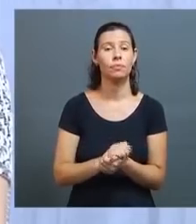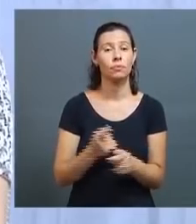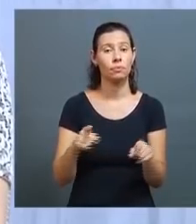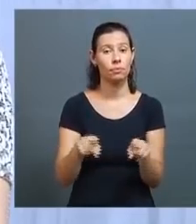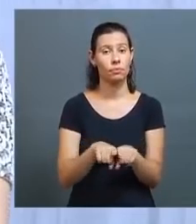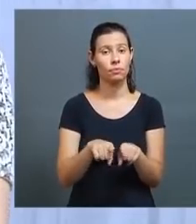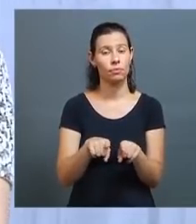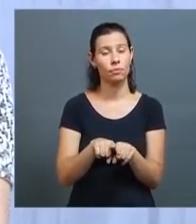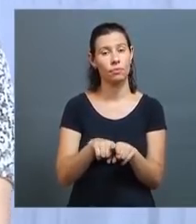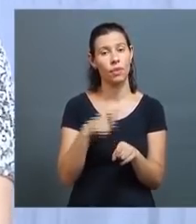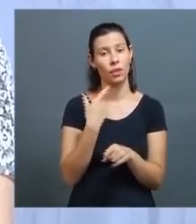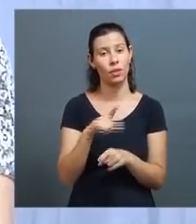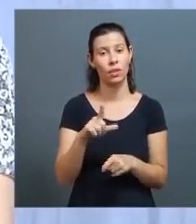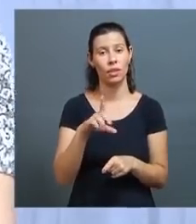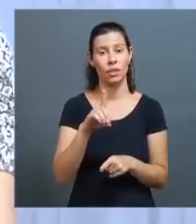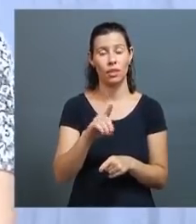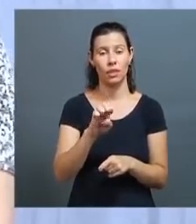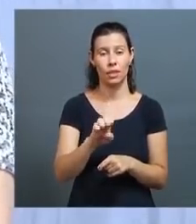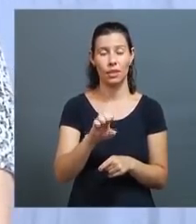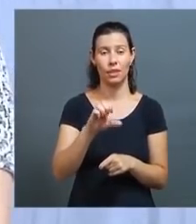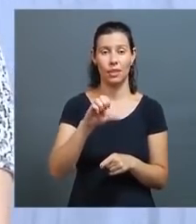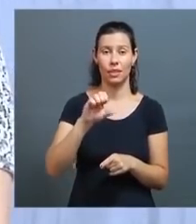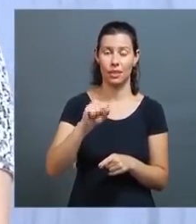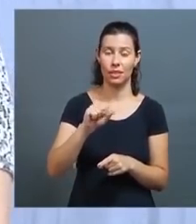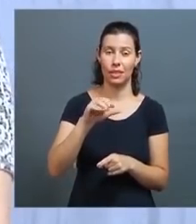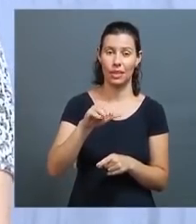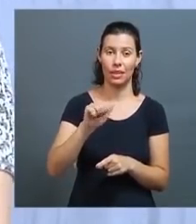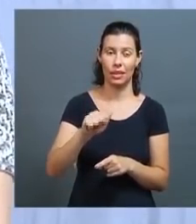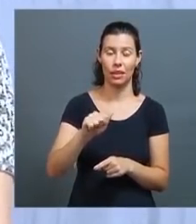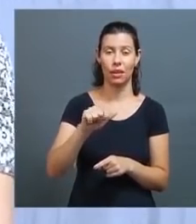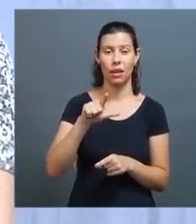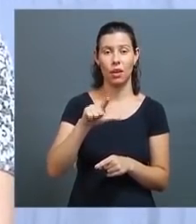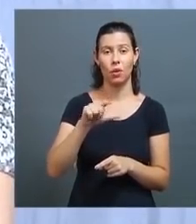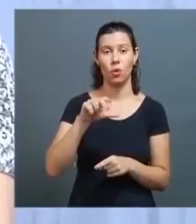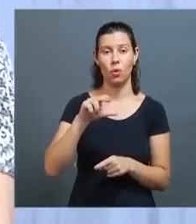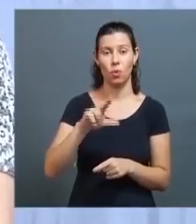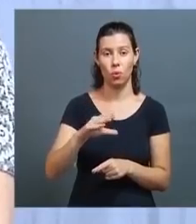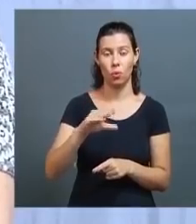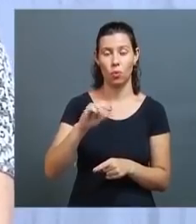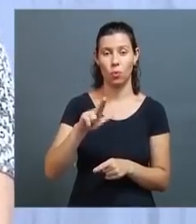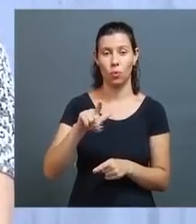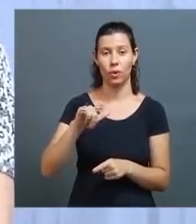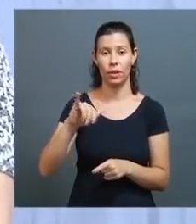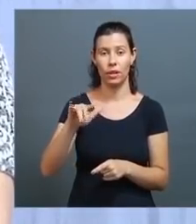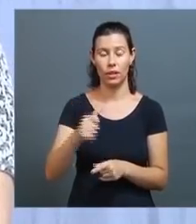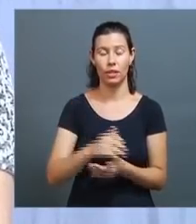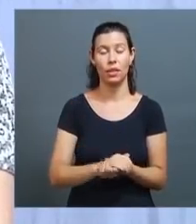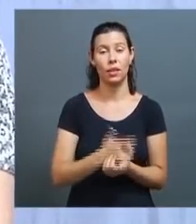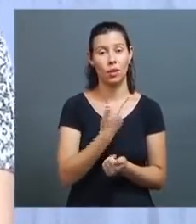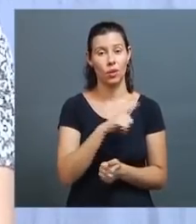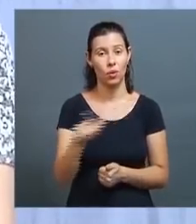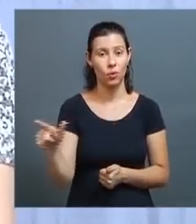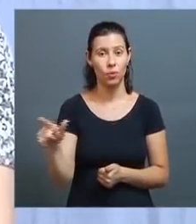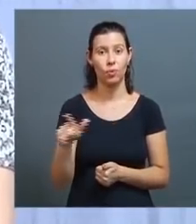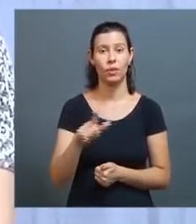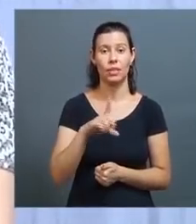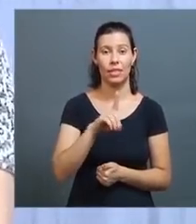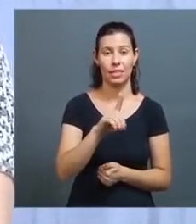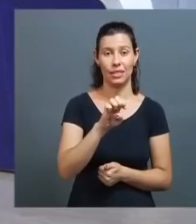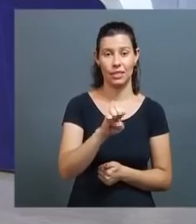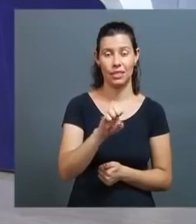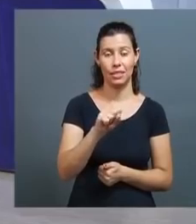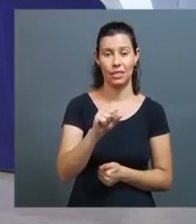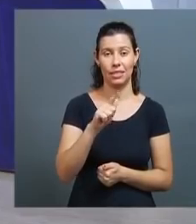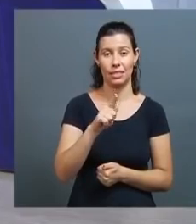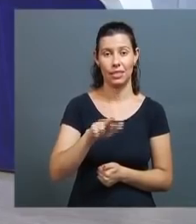específica na matemática, a desortografia, que é relacionado à escrita em si, com erros, né? A disgrafia,